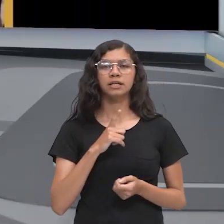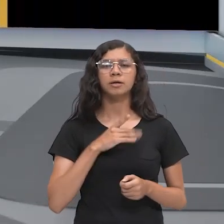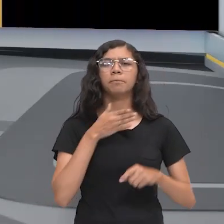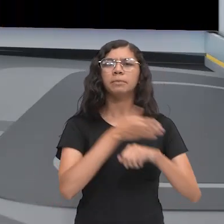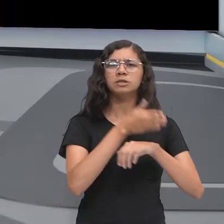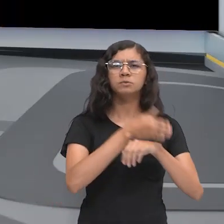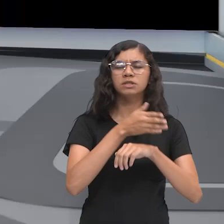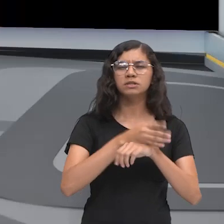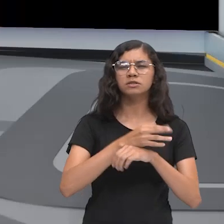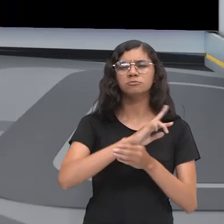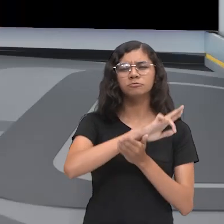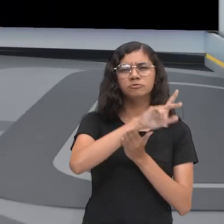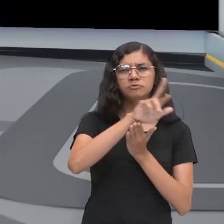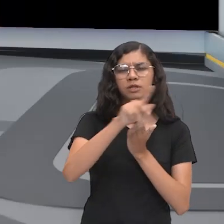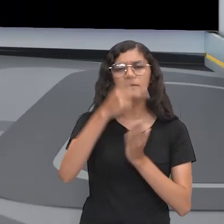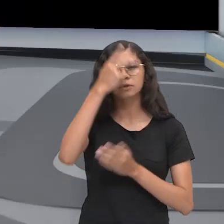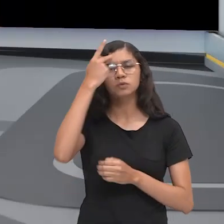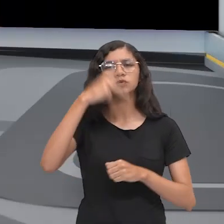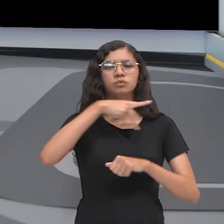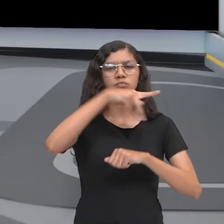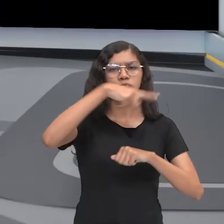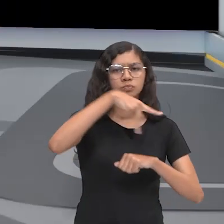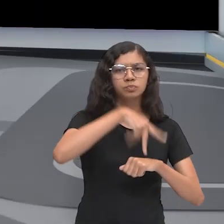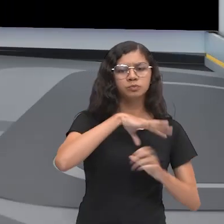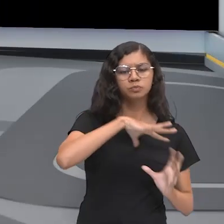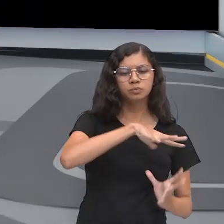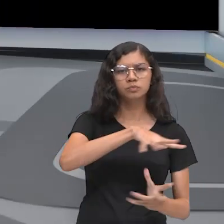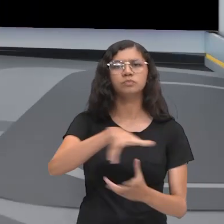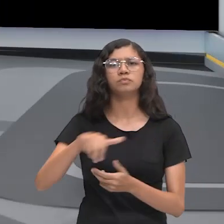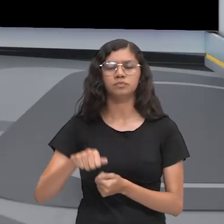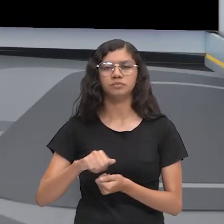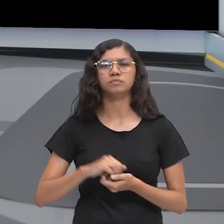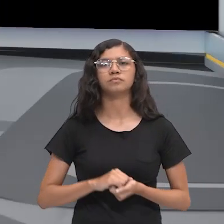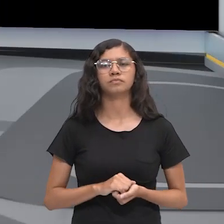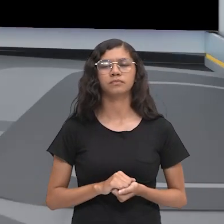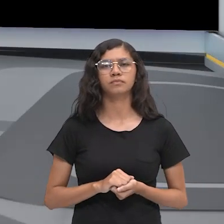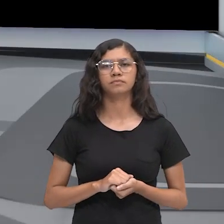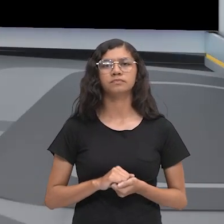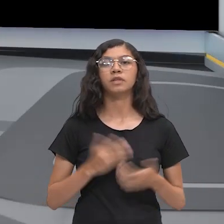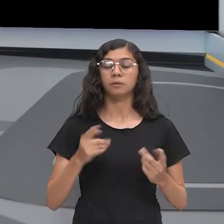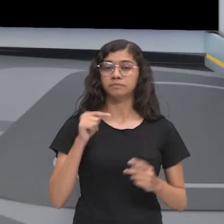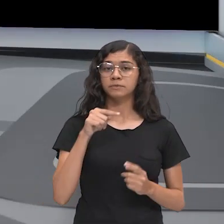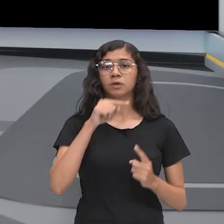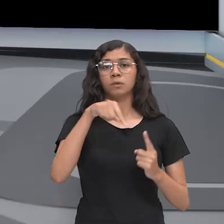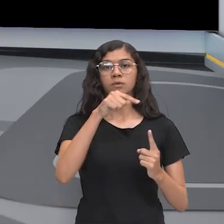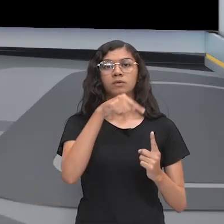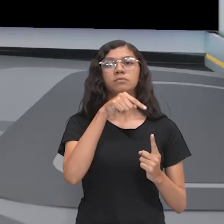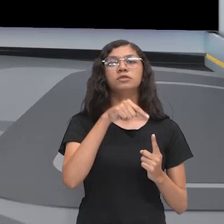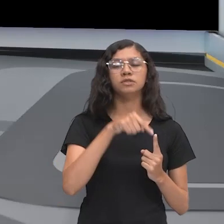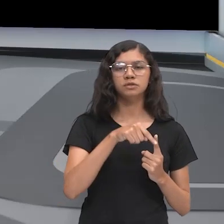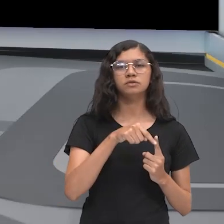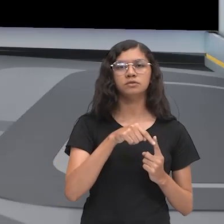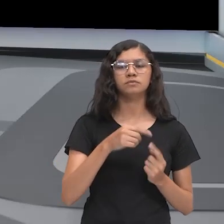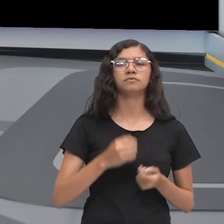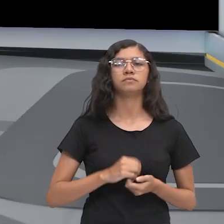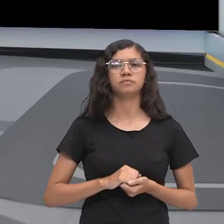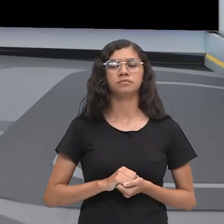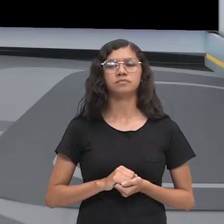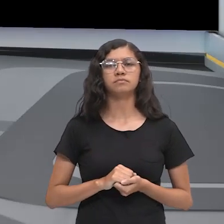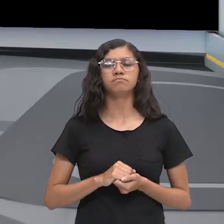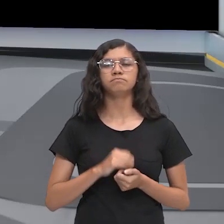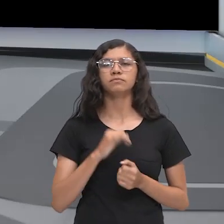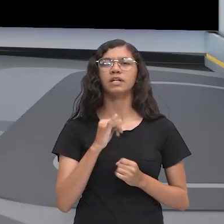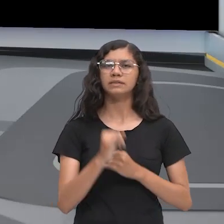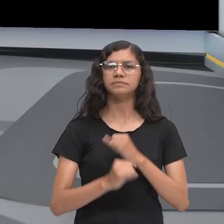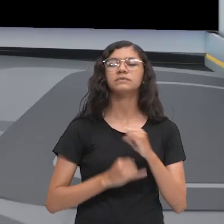várias localidades do mundo, tá bom, gente? Então, esse é o objetivo. A internet,